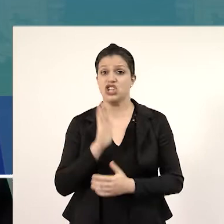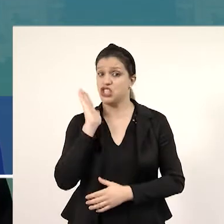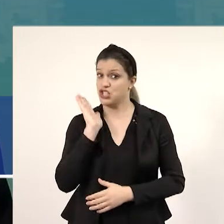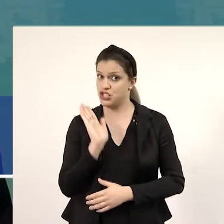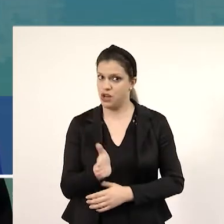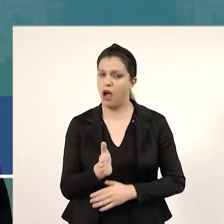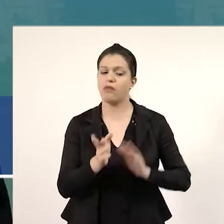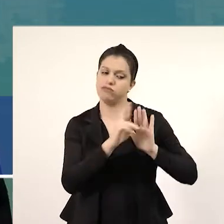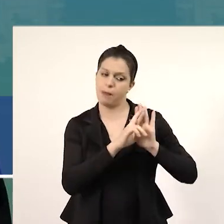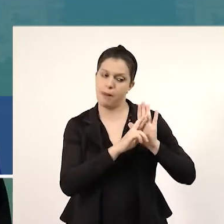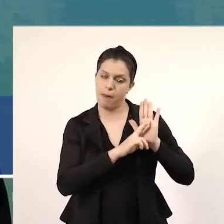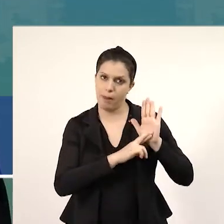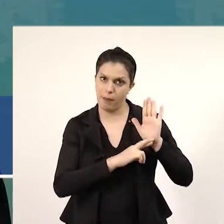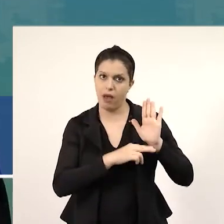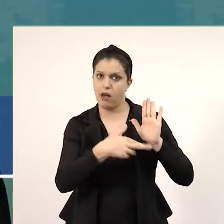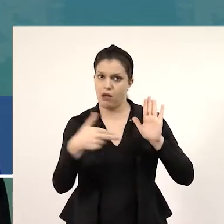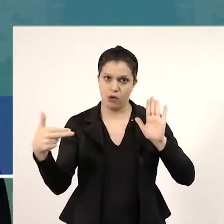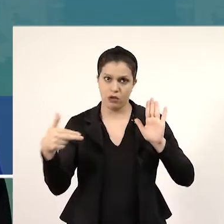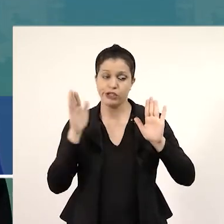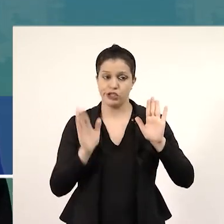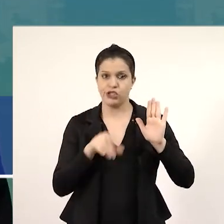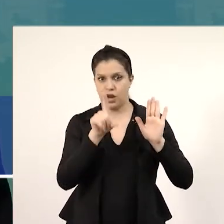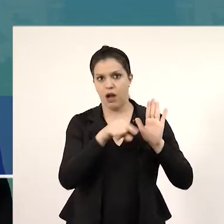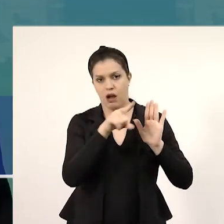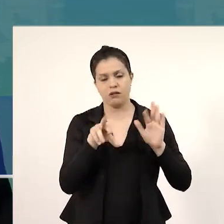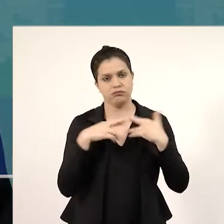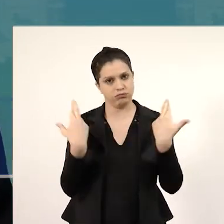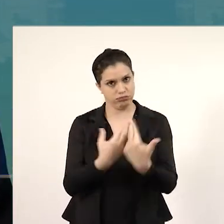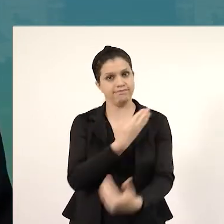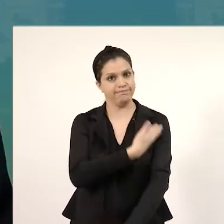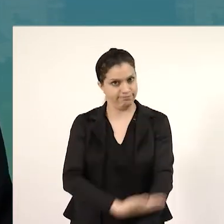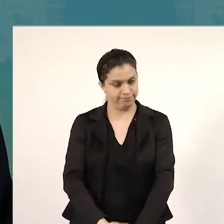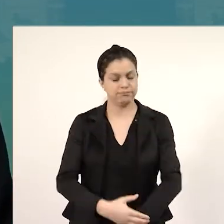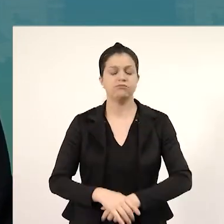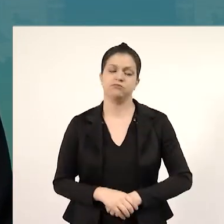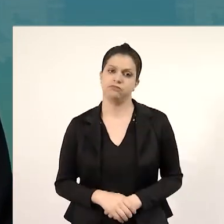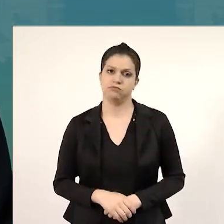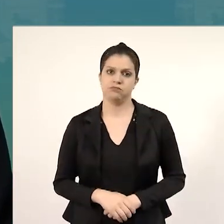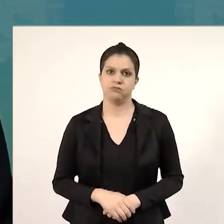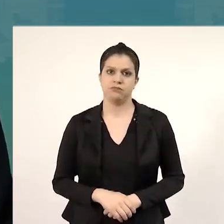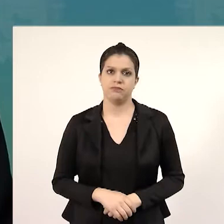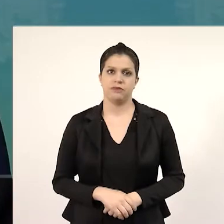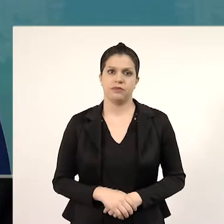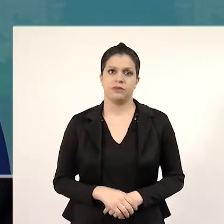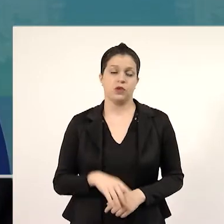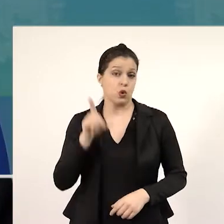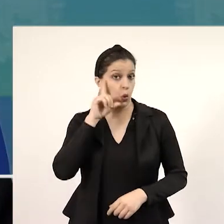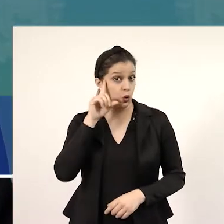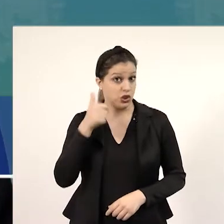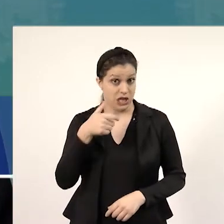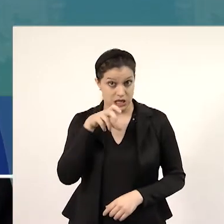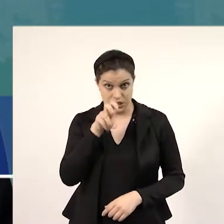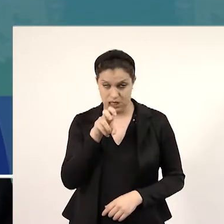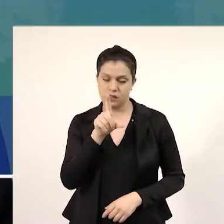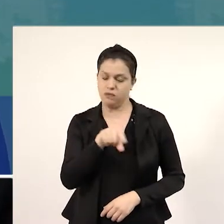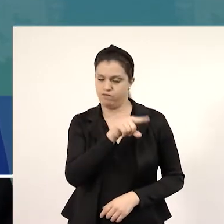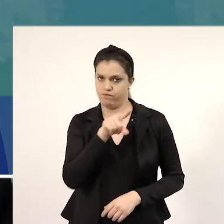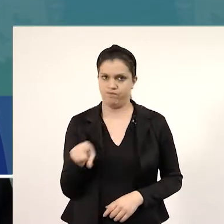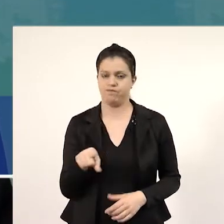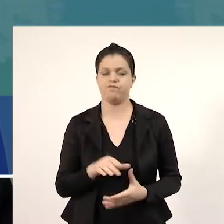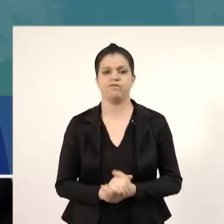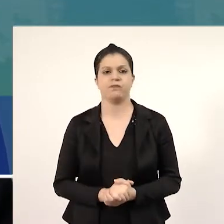e aqui a Assembleia Legislativa já adotou uma série de medidas, inclusive suspendendo as sessões